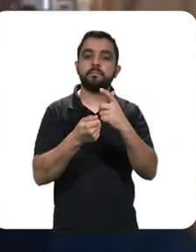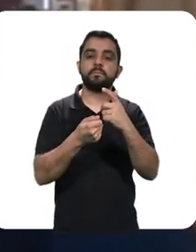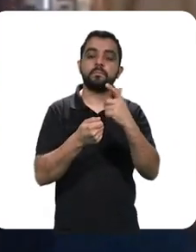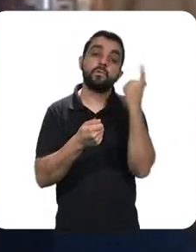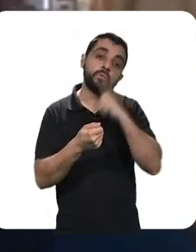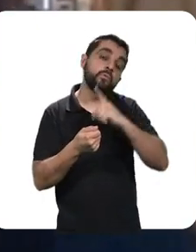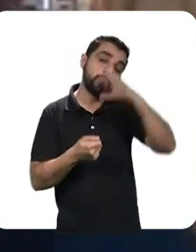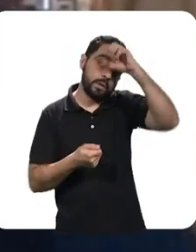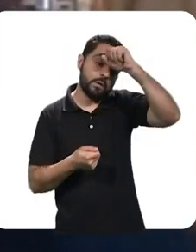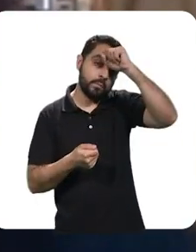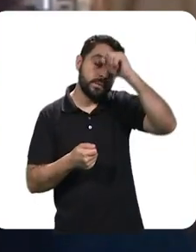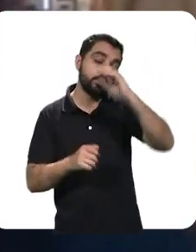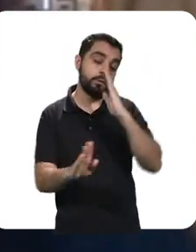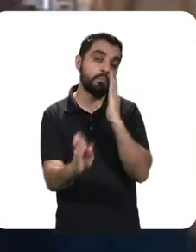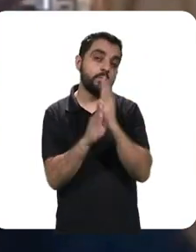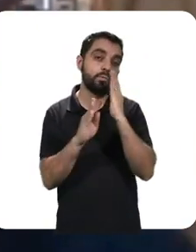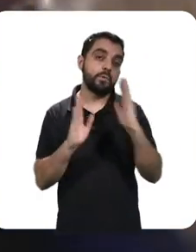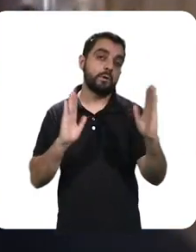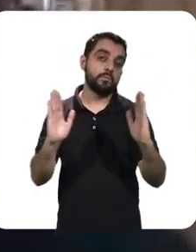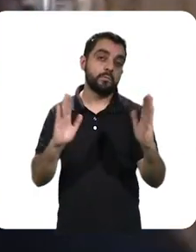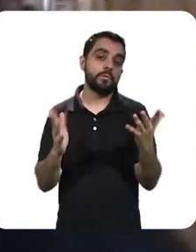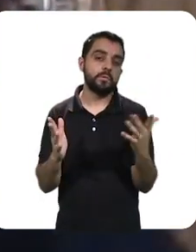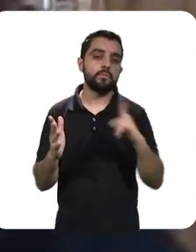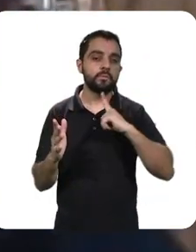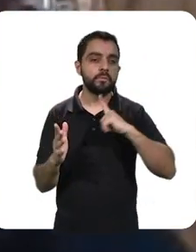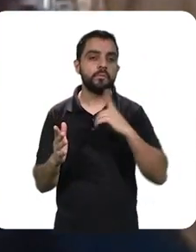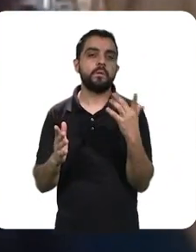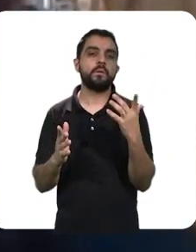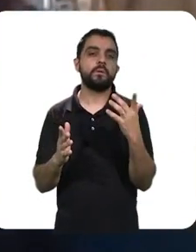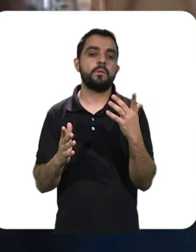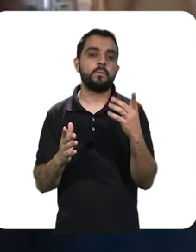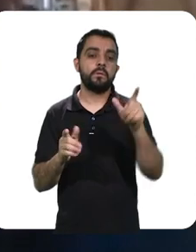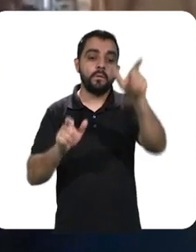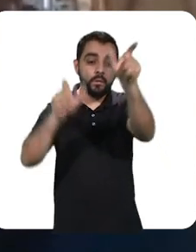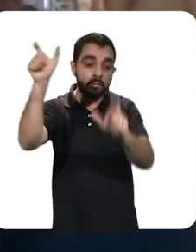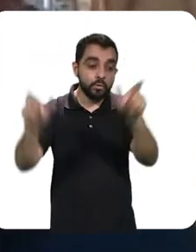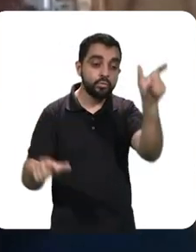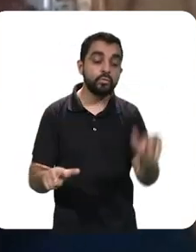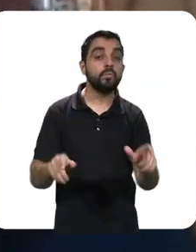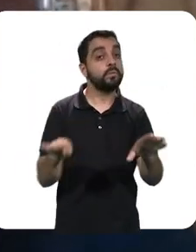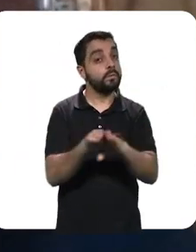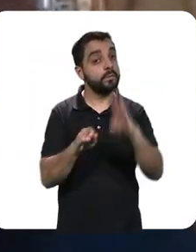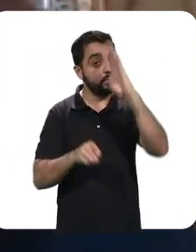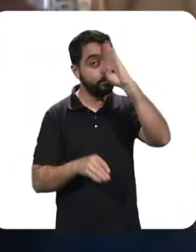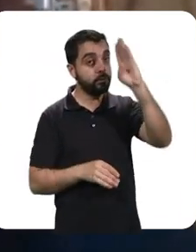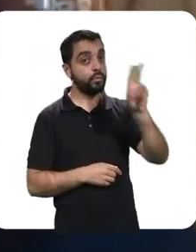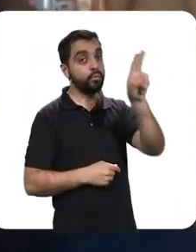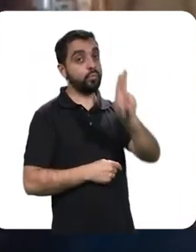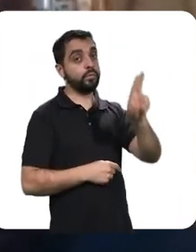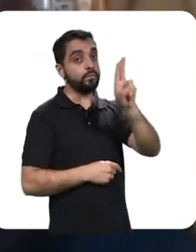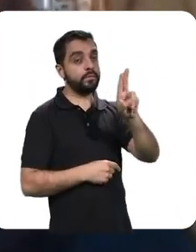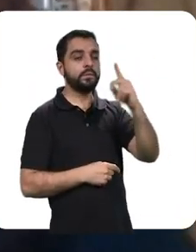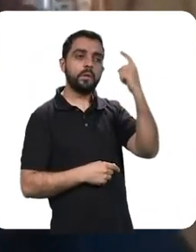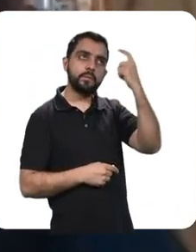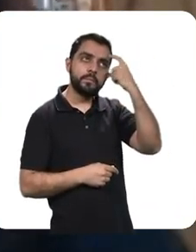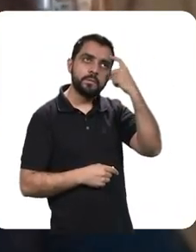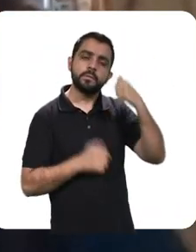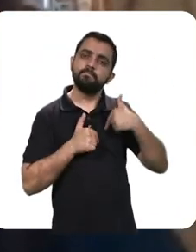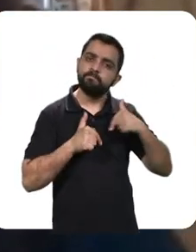tirar lições a partir daí. Então, a gente vê iniciativas muito importantes por parte das universidades que têm